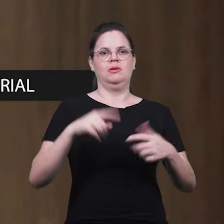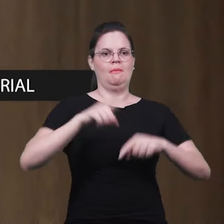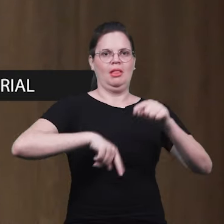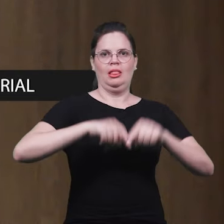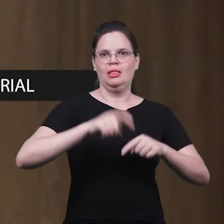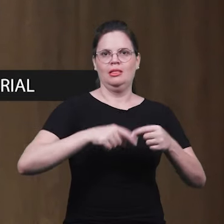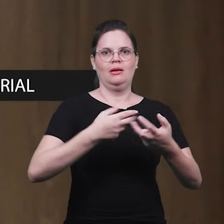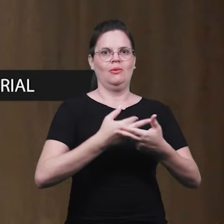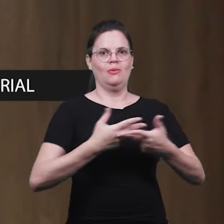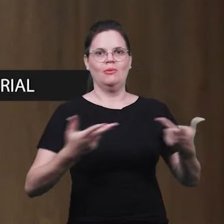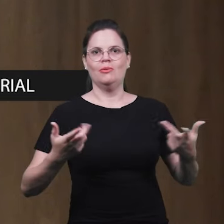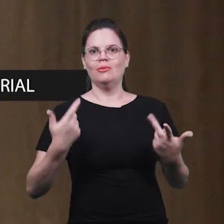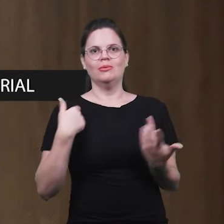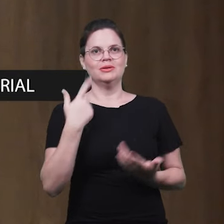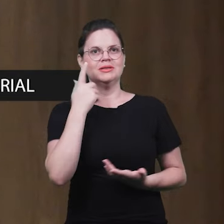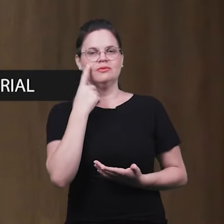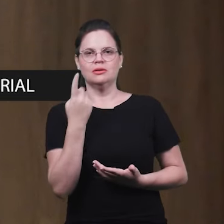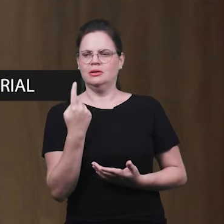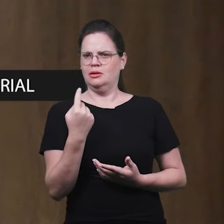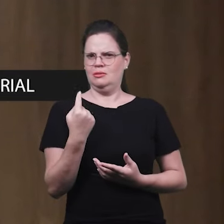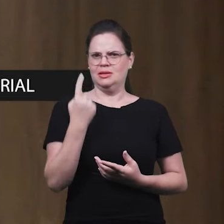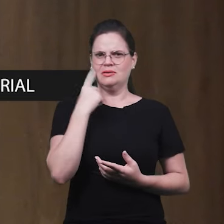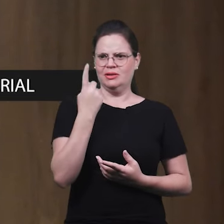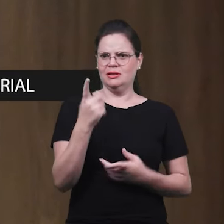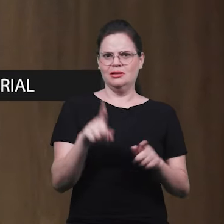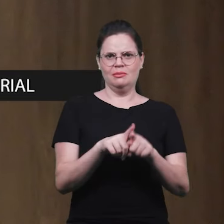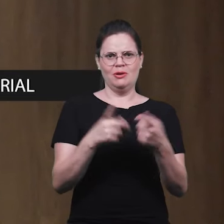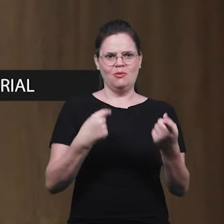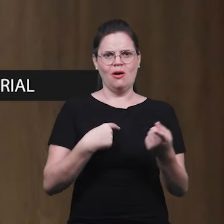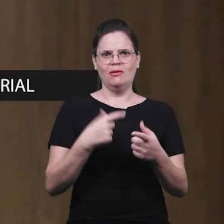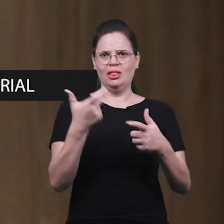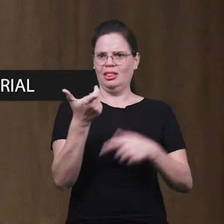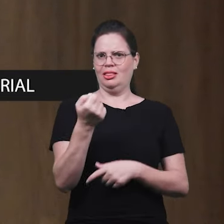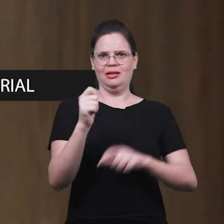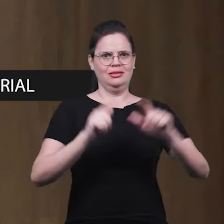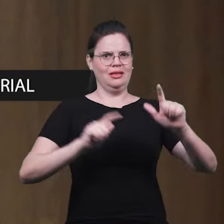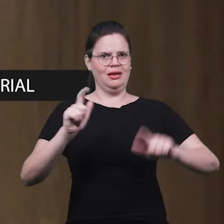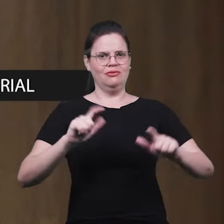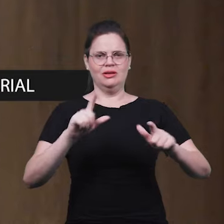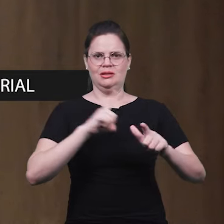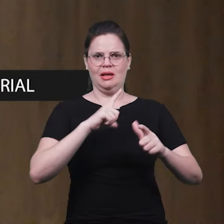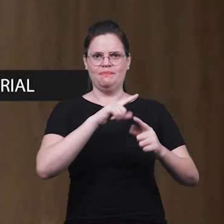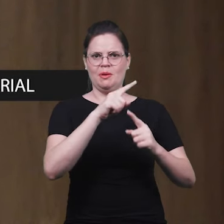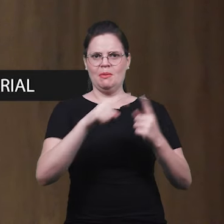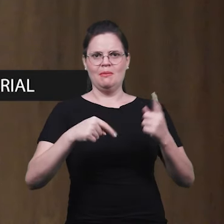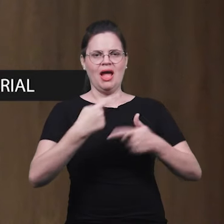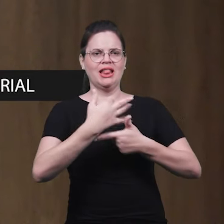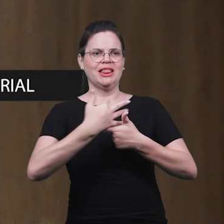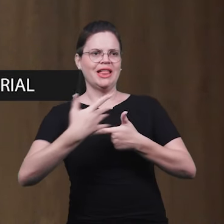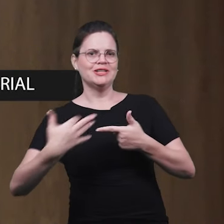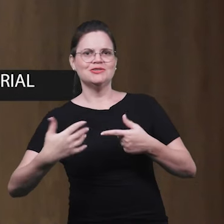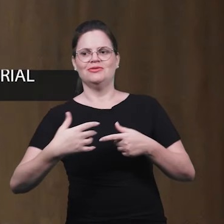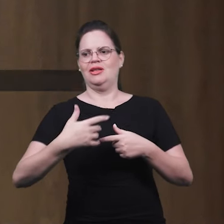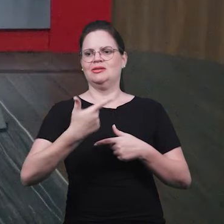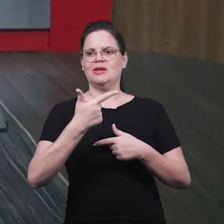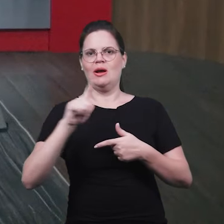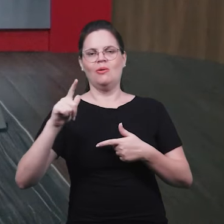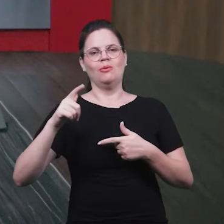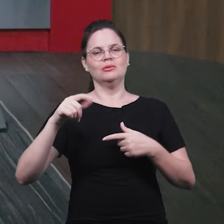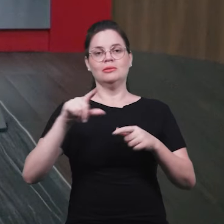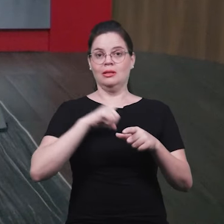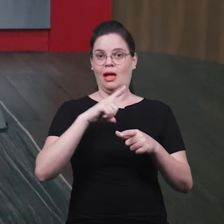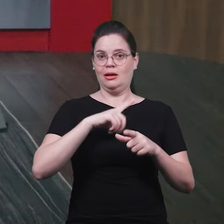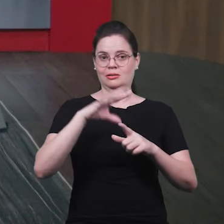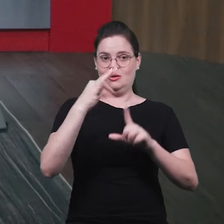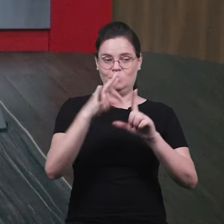exemplo, eu lembrei aqui os canais que a gente assina de televisão, tem toda uma logística para isso, né? Toda essa